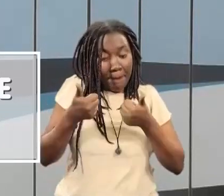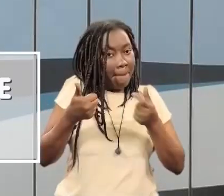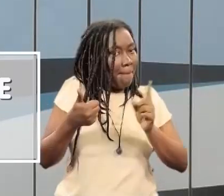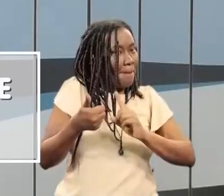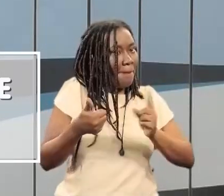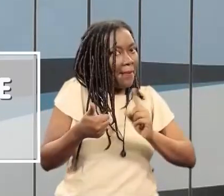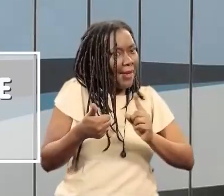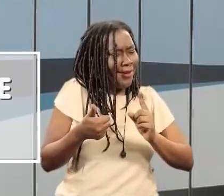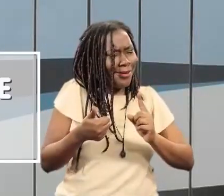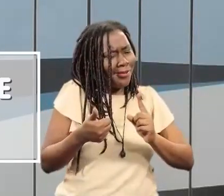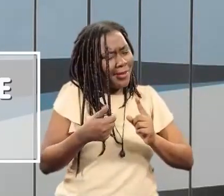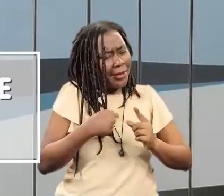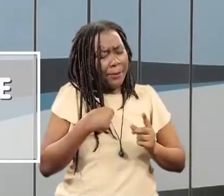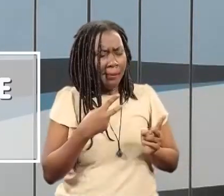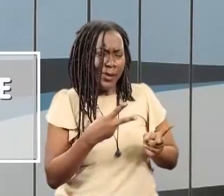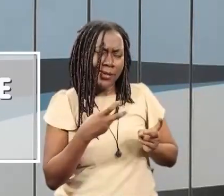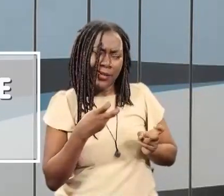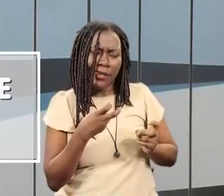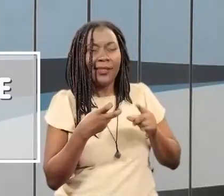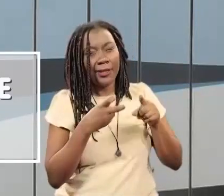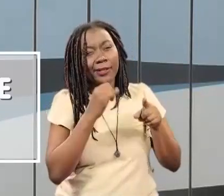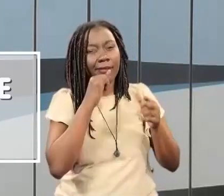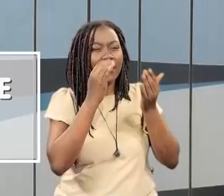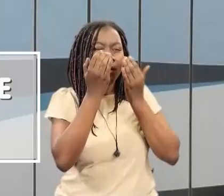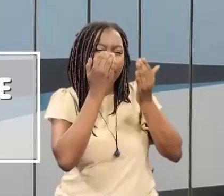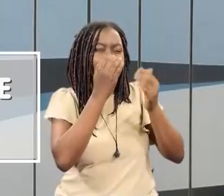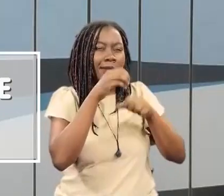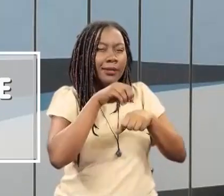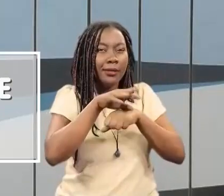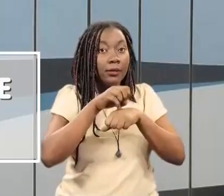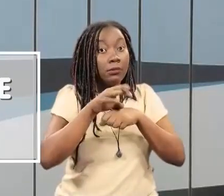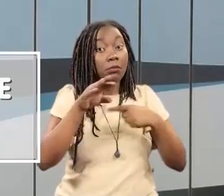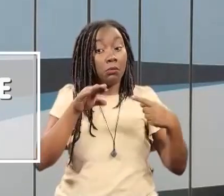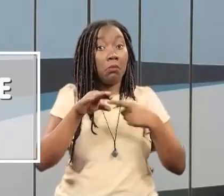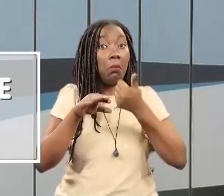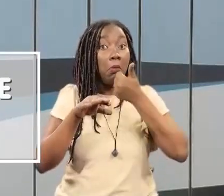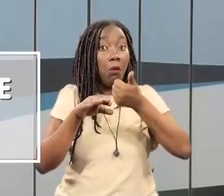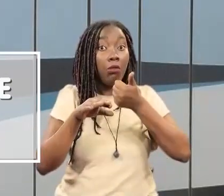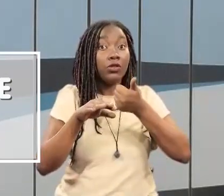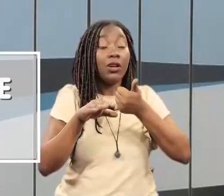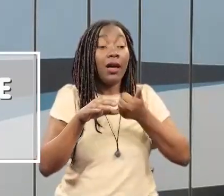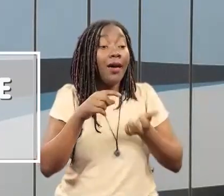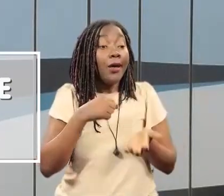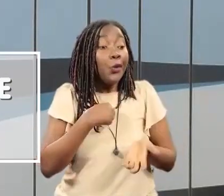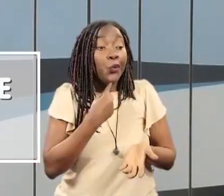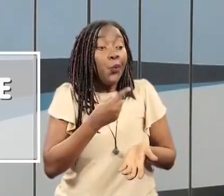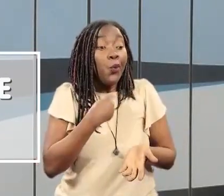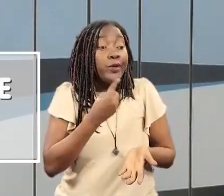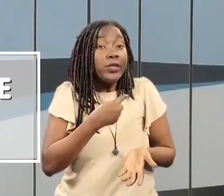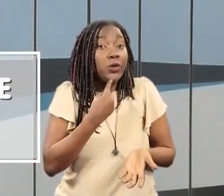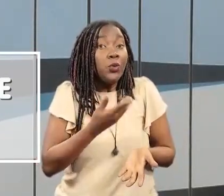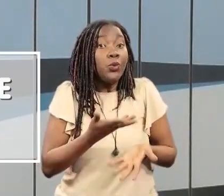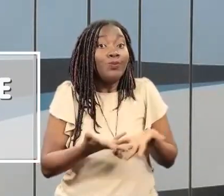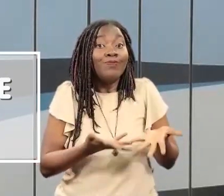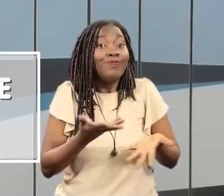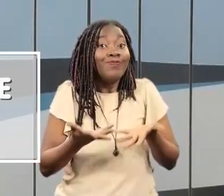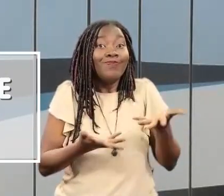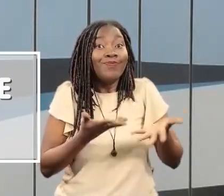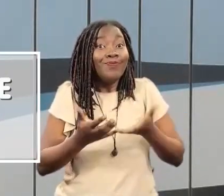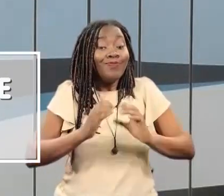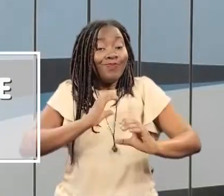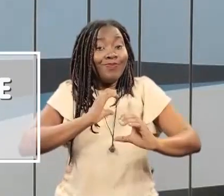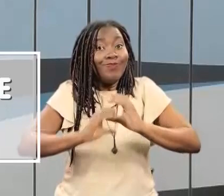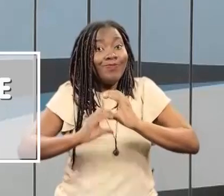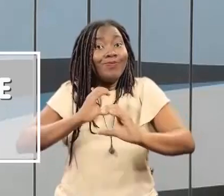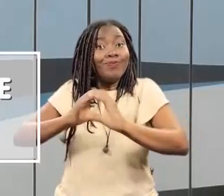Quando eu percebo que nem você deu exemplos aqui muito, muito bons, eu não consigo estabelecer comunicação